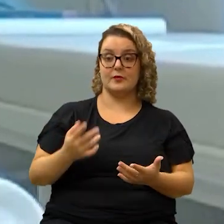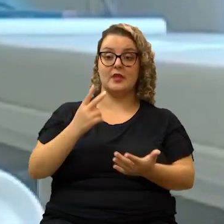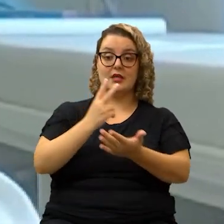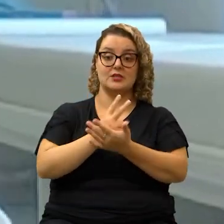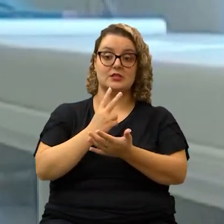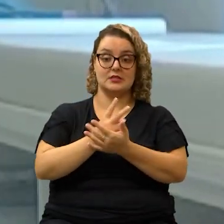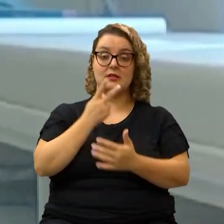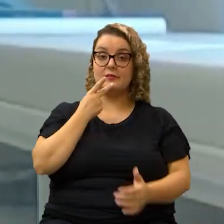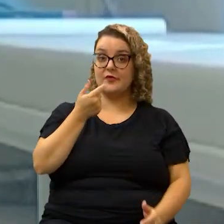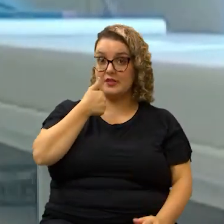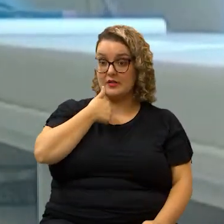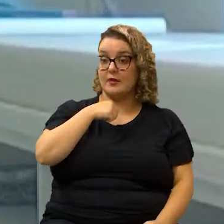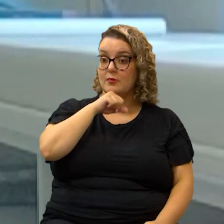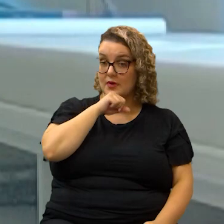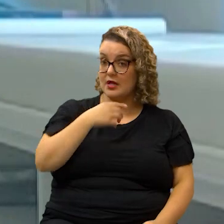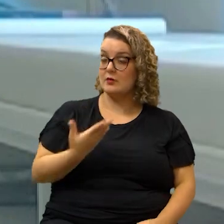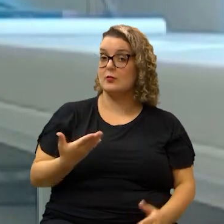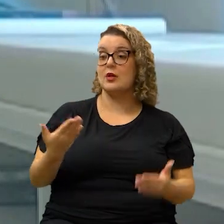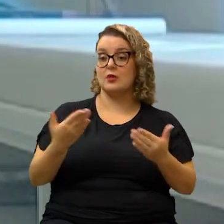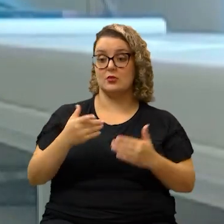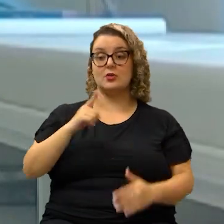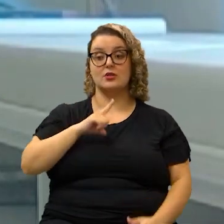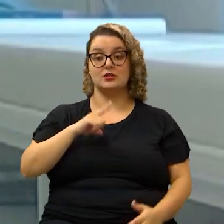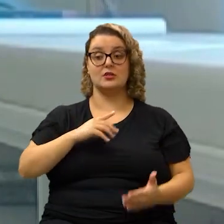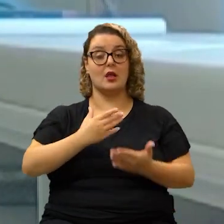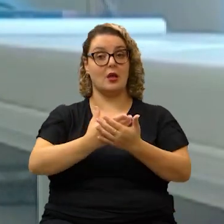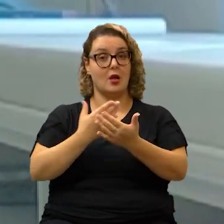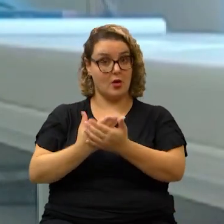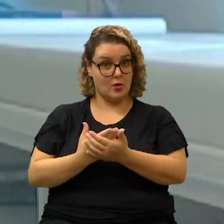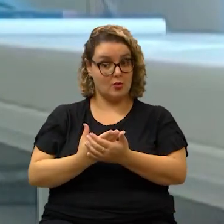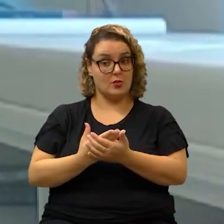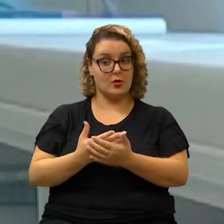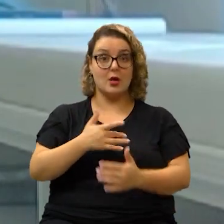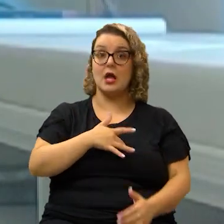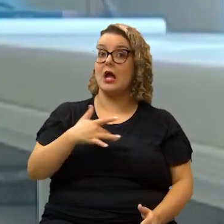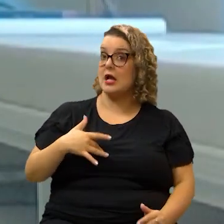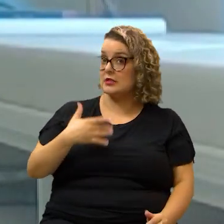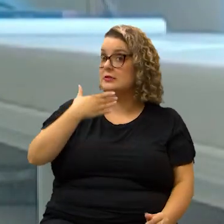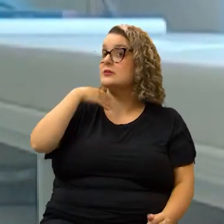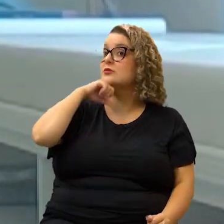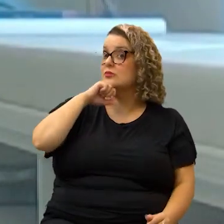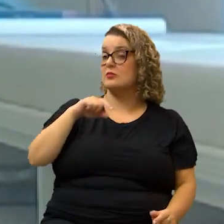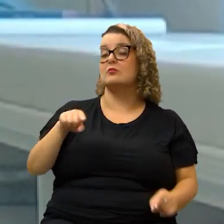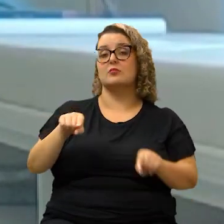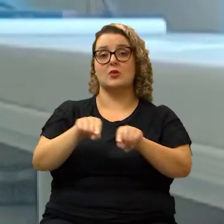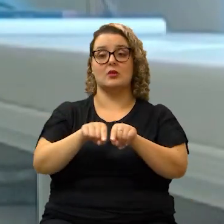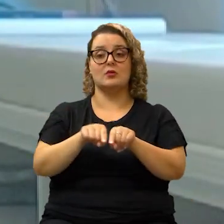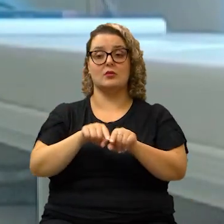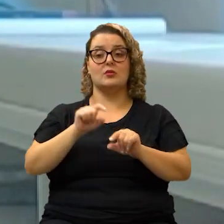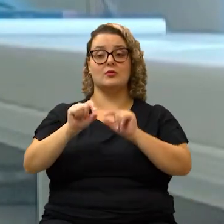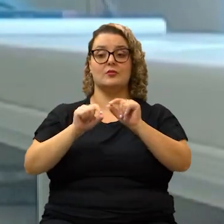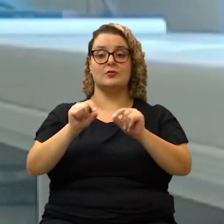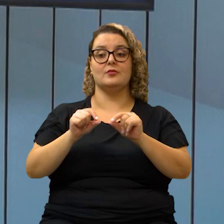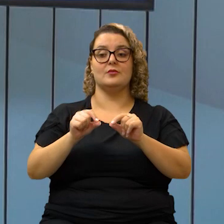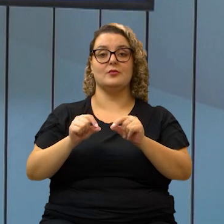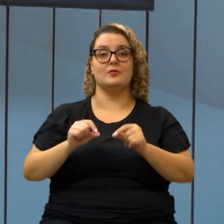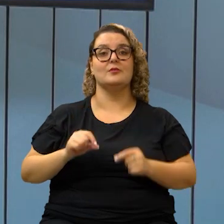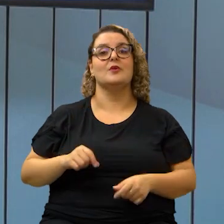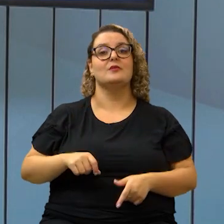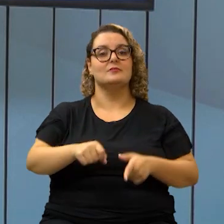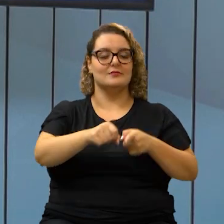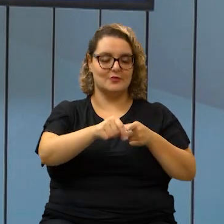ele manda lá pelo espermatozoide para a criança. O pai também precisa dos seus cuidados. Um conjunto,